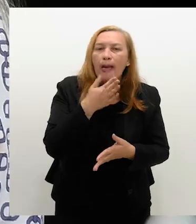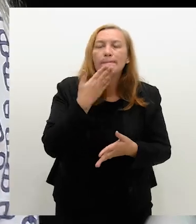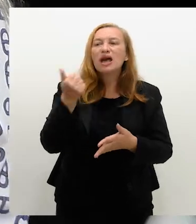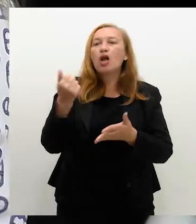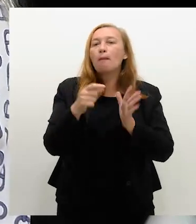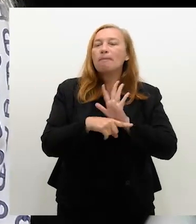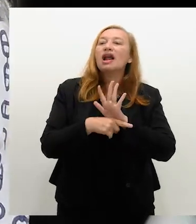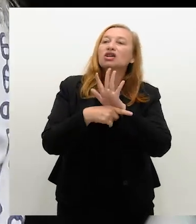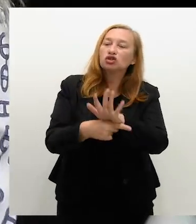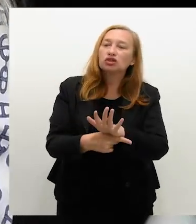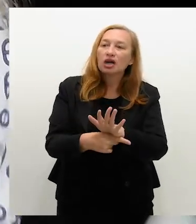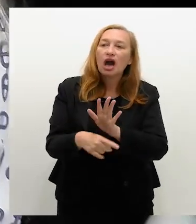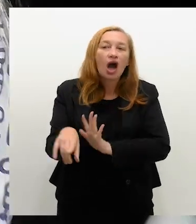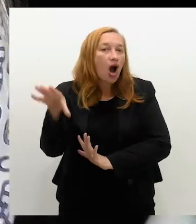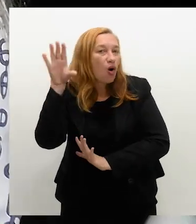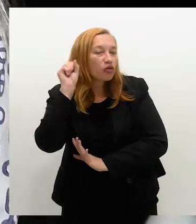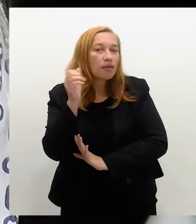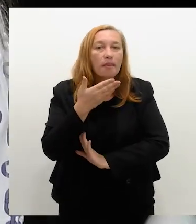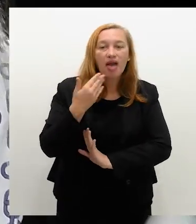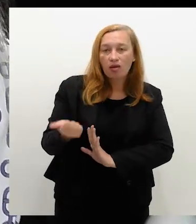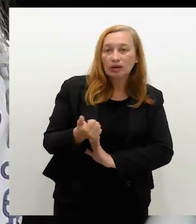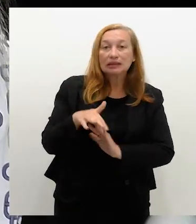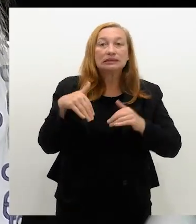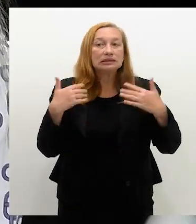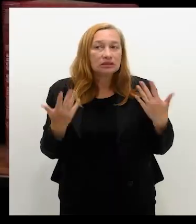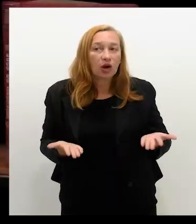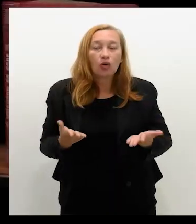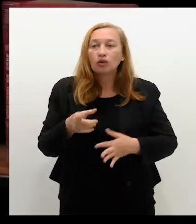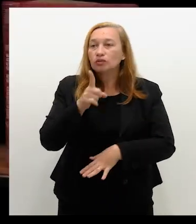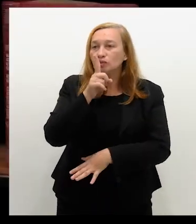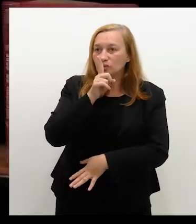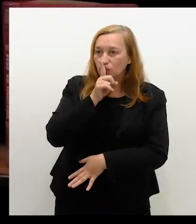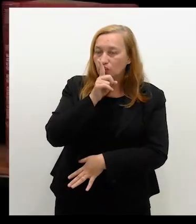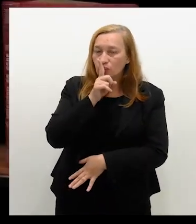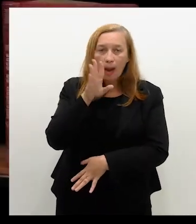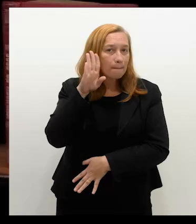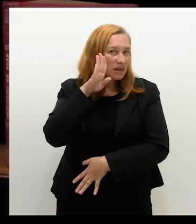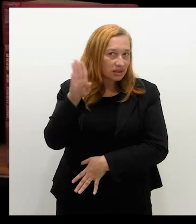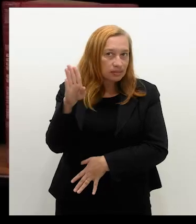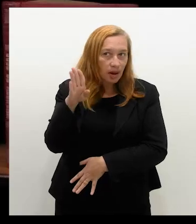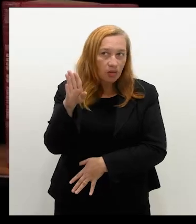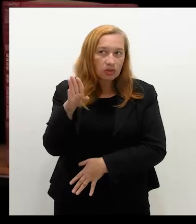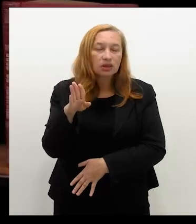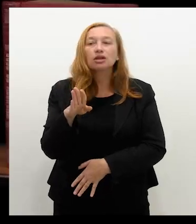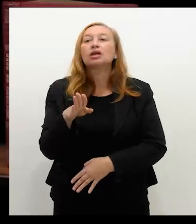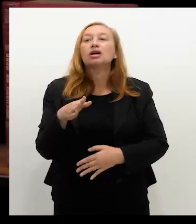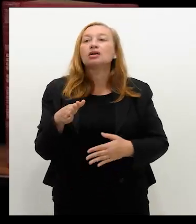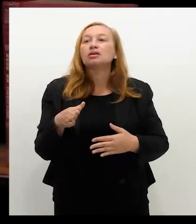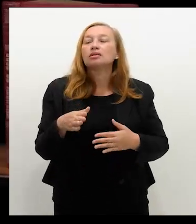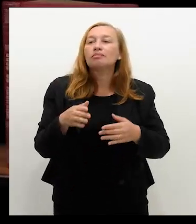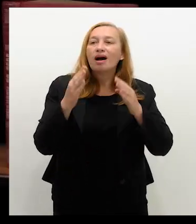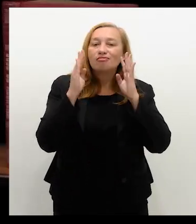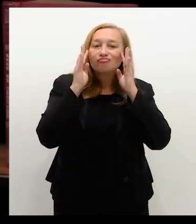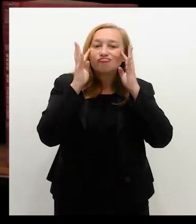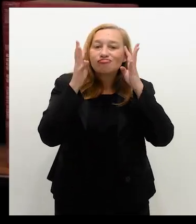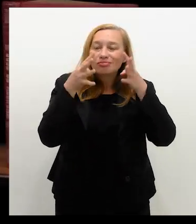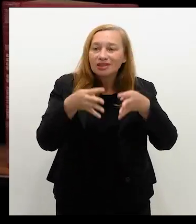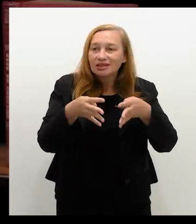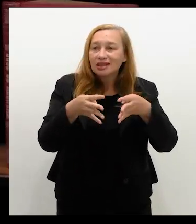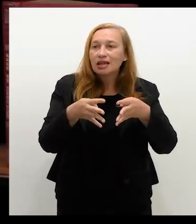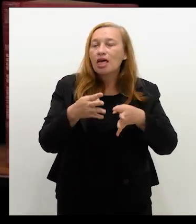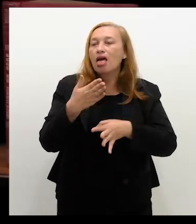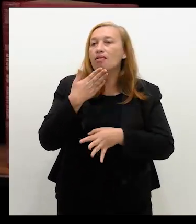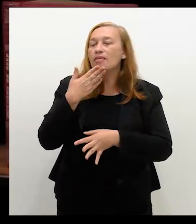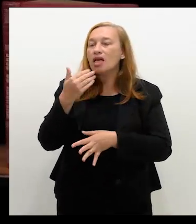se ajudar a ouvir-se melhor? Então, o silêncio, ele é fundamental. É fundamental para a concentração,